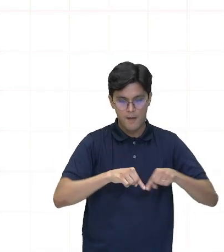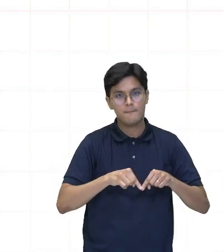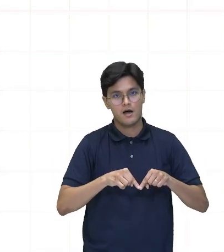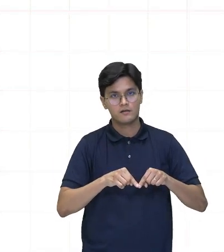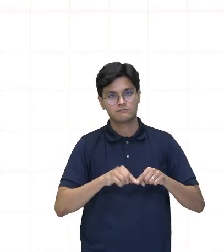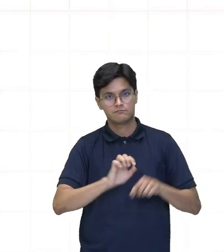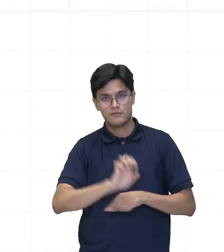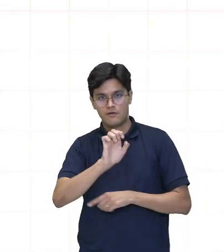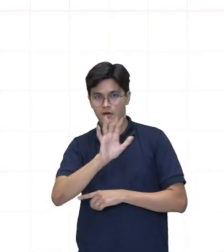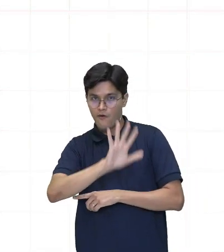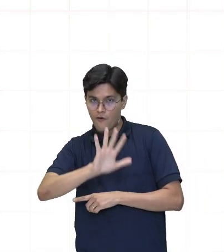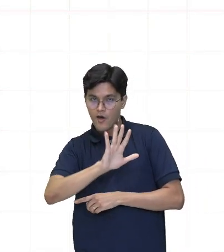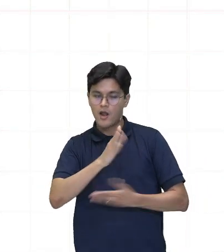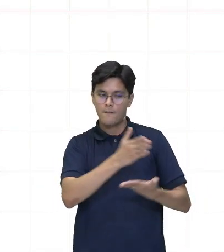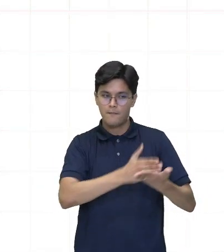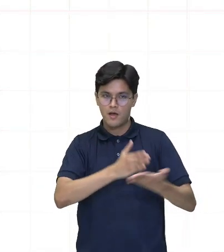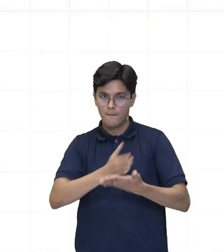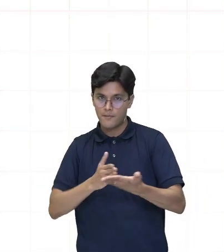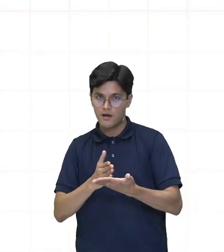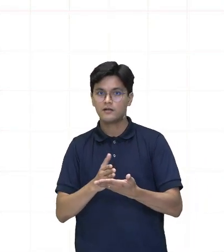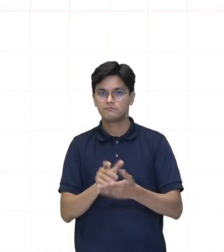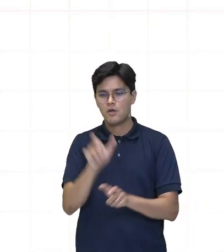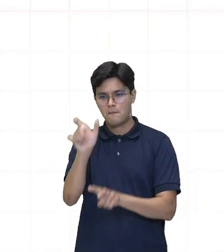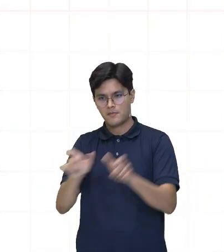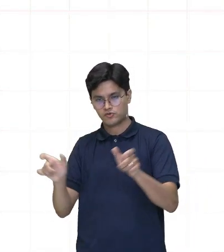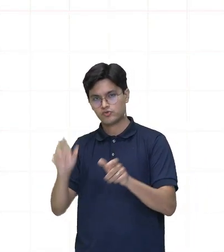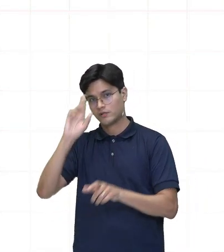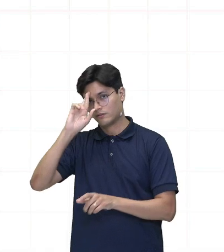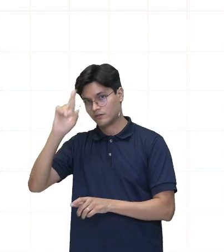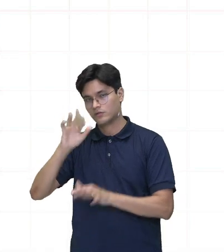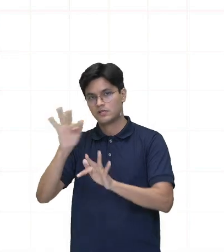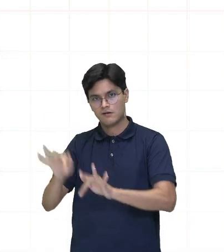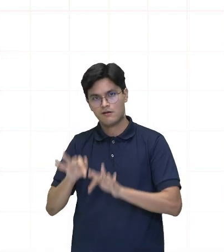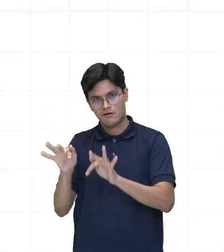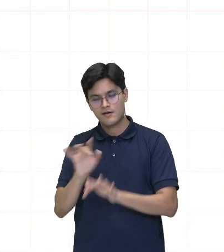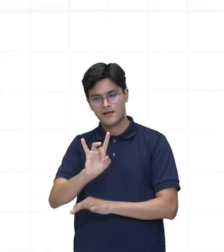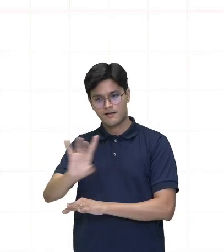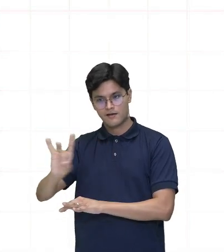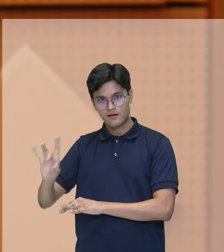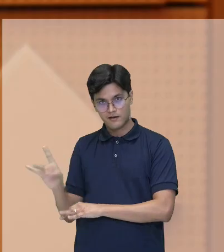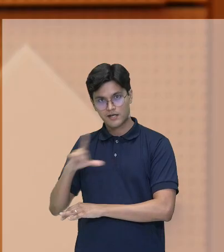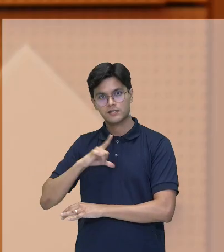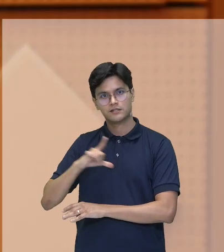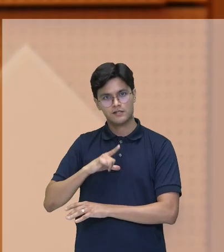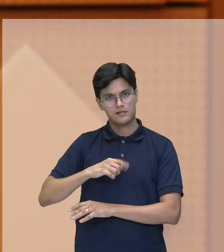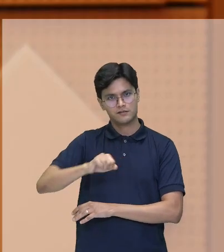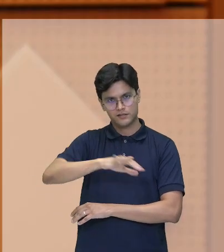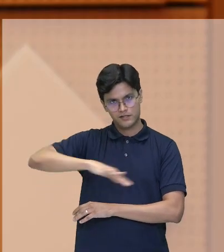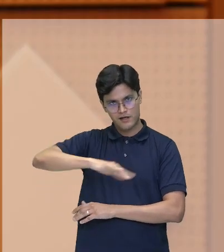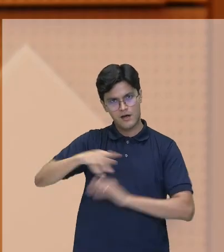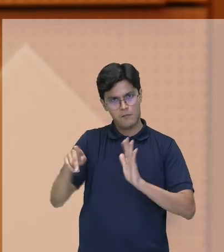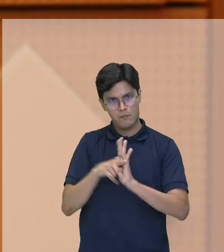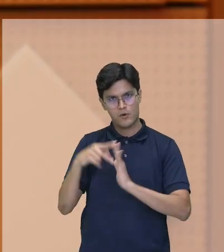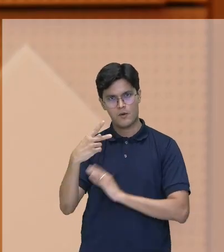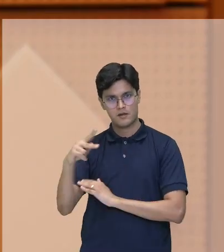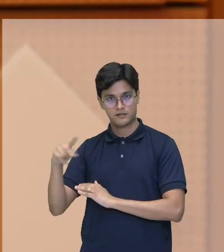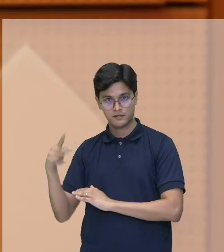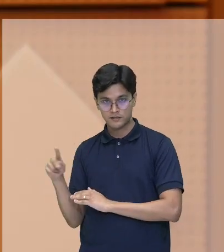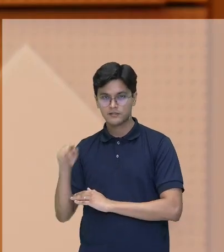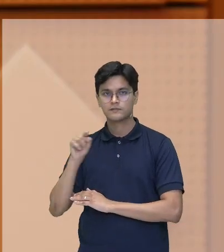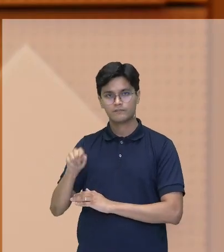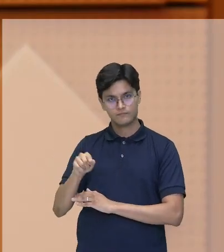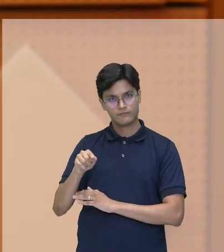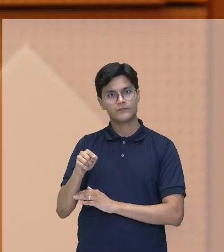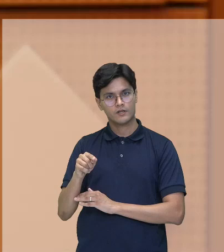feudos, no qual camponeses, servos trabalhavam e pagavam para trabalhar nas